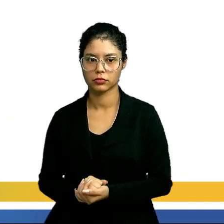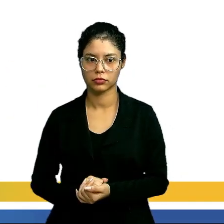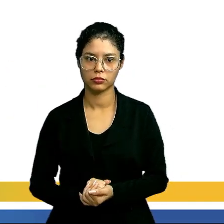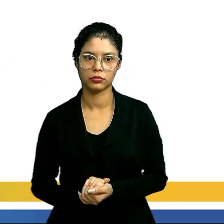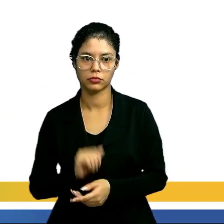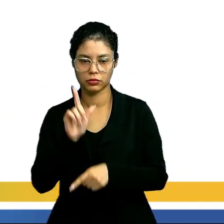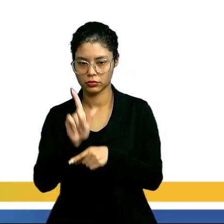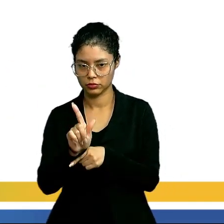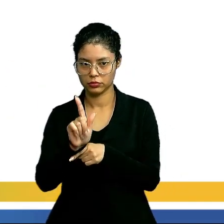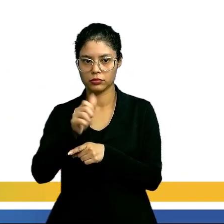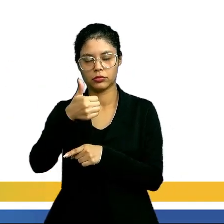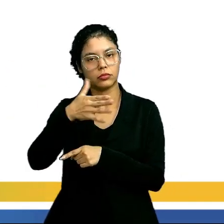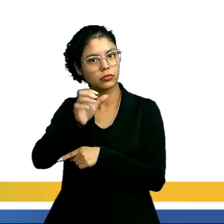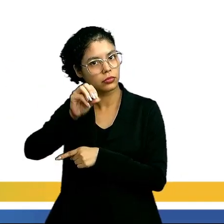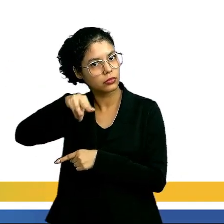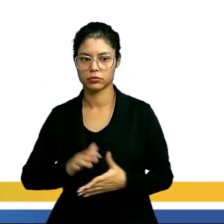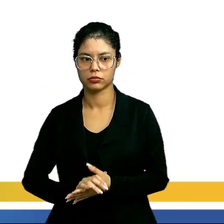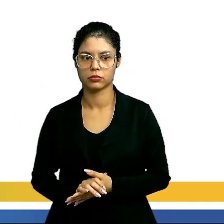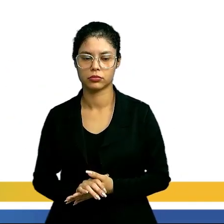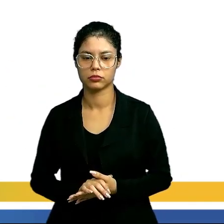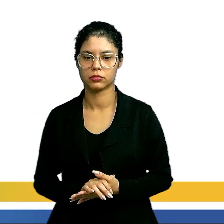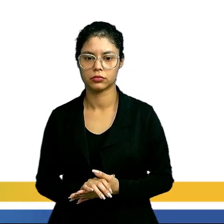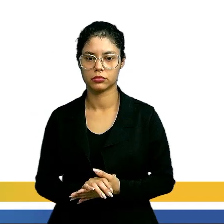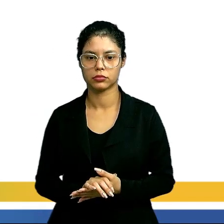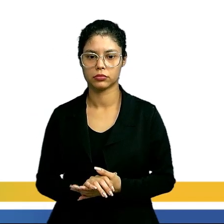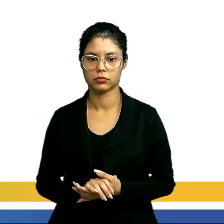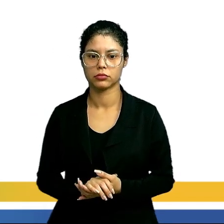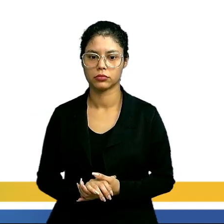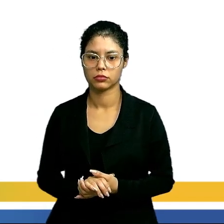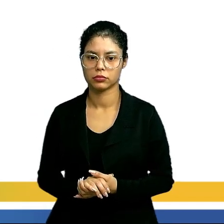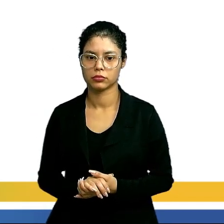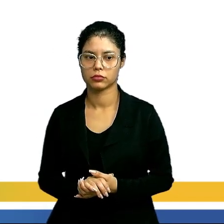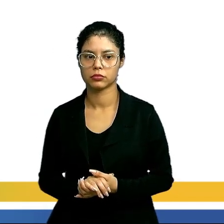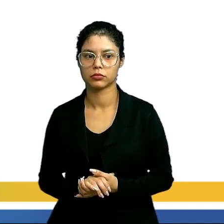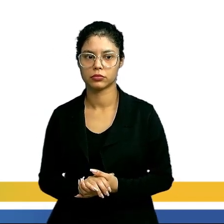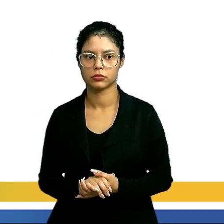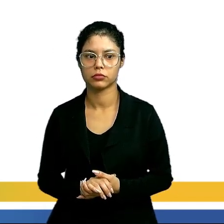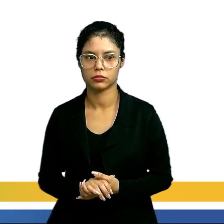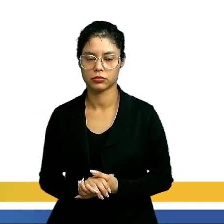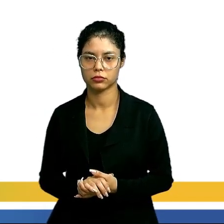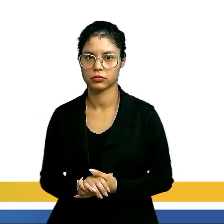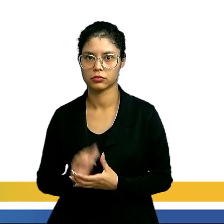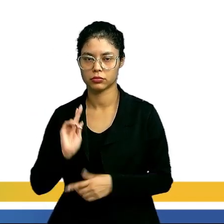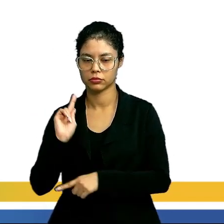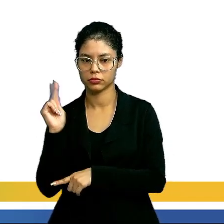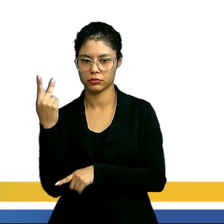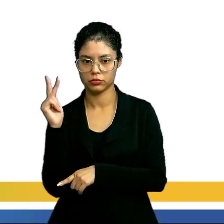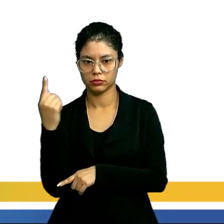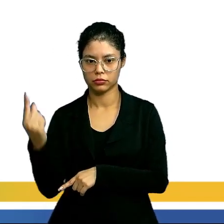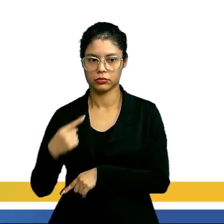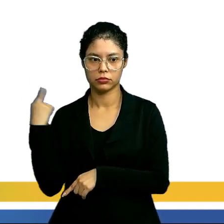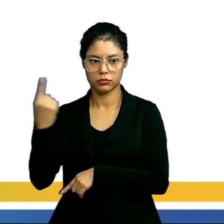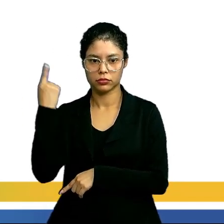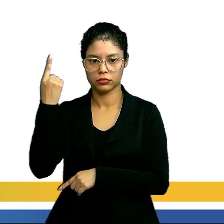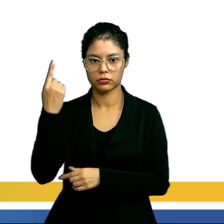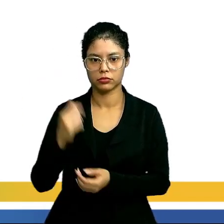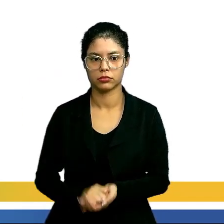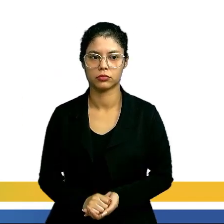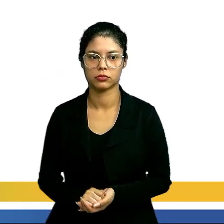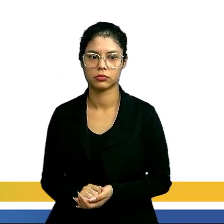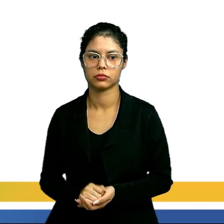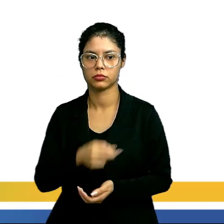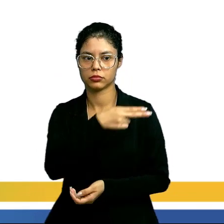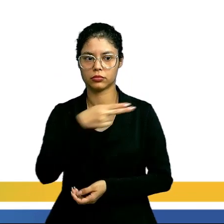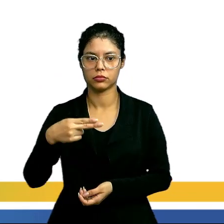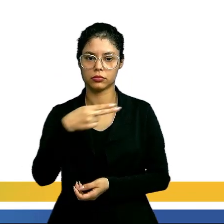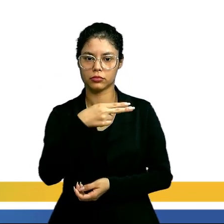a gravidade como sendo 10 metros por segundo. Dessa forma, isolando a altura, que seria representada pela letra H, temos